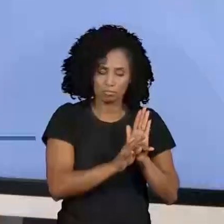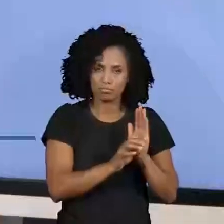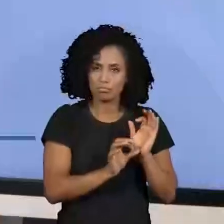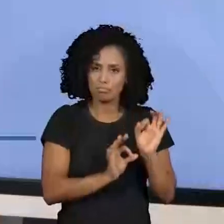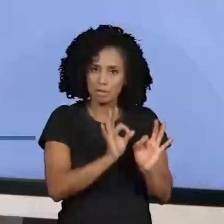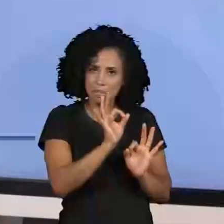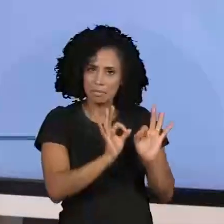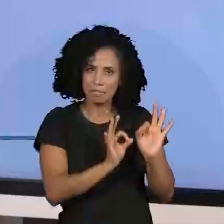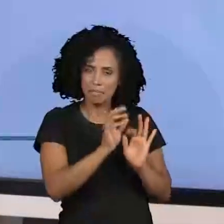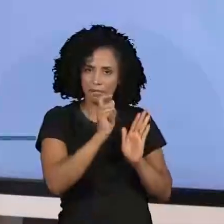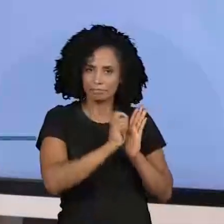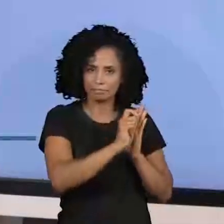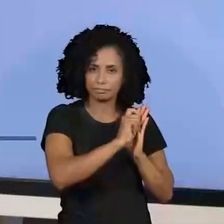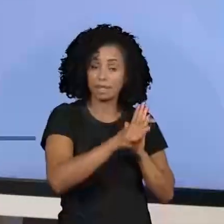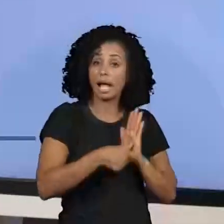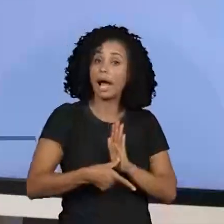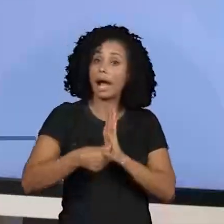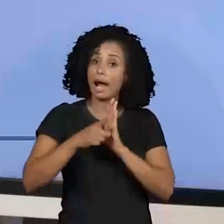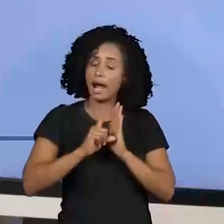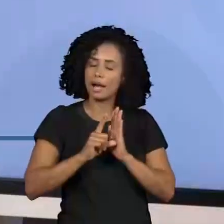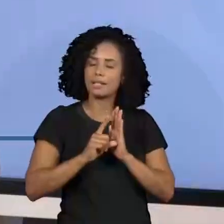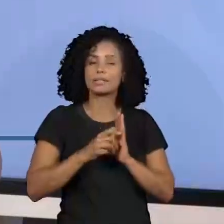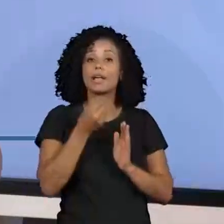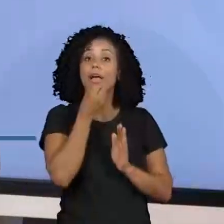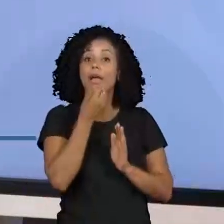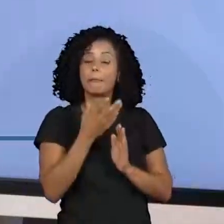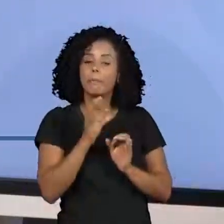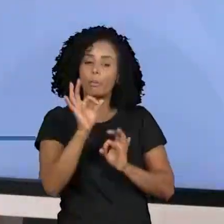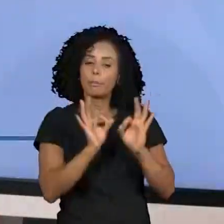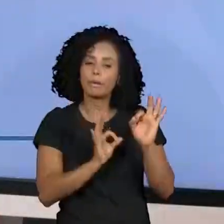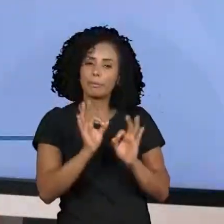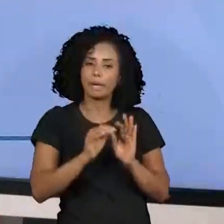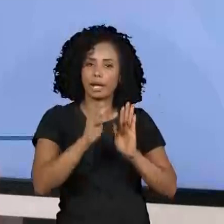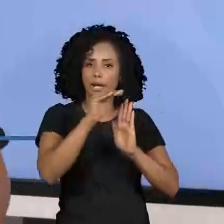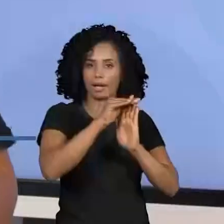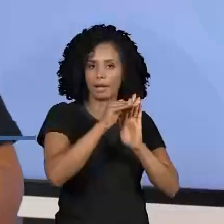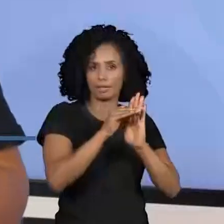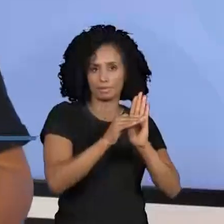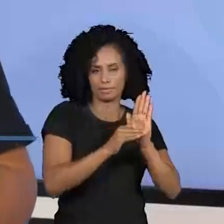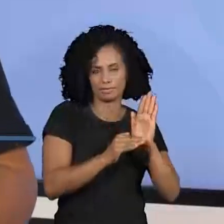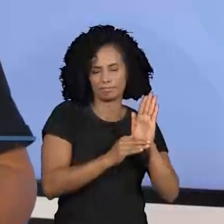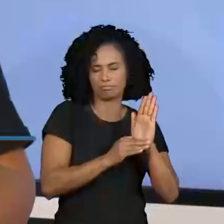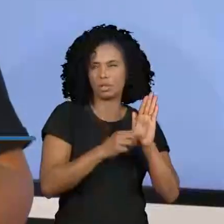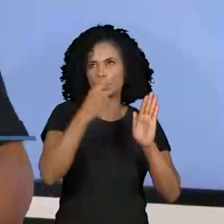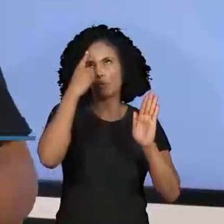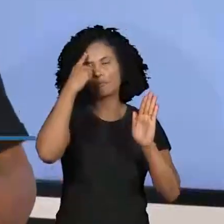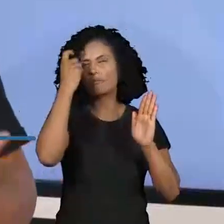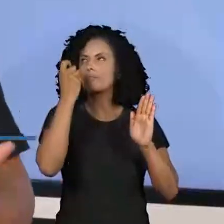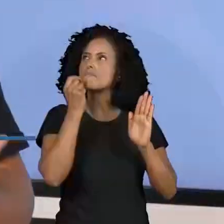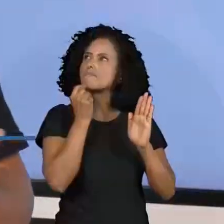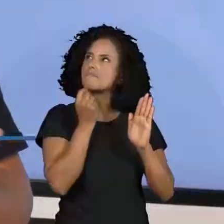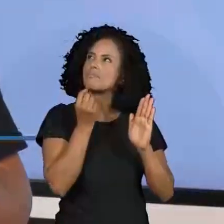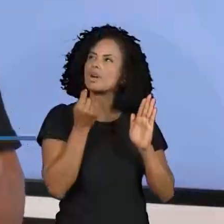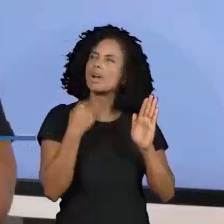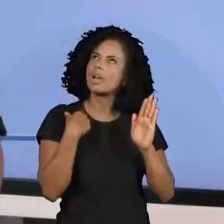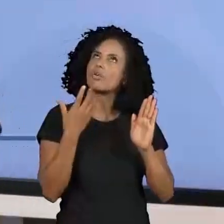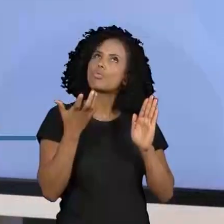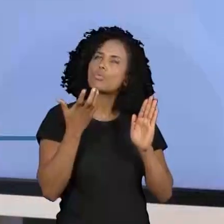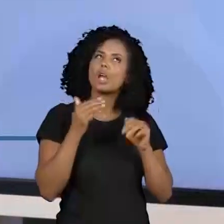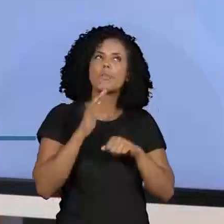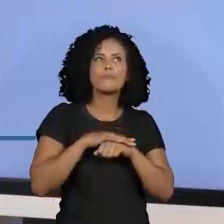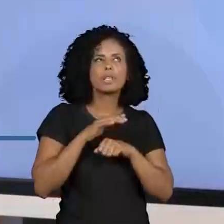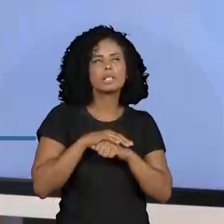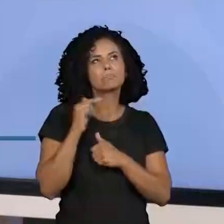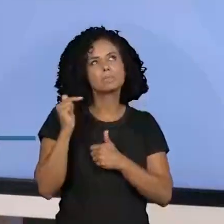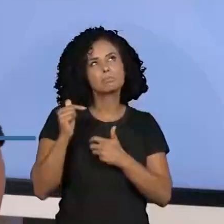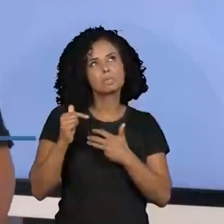nós fazermos um planejamento em etapas daquilo que nós queremos fazer, ou seja, os nossos objetivos com